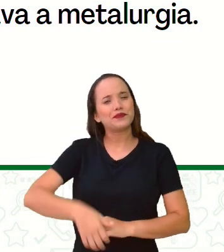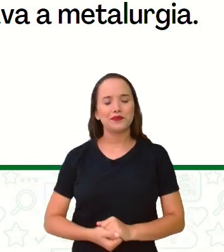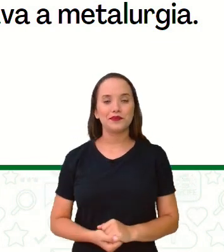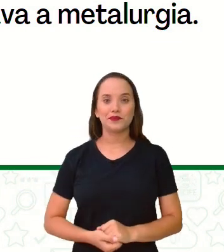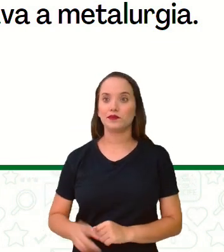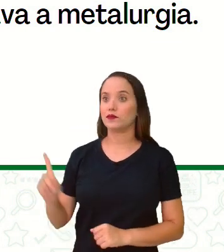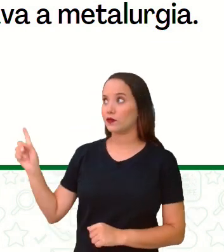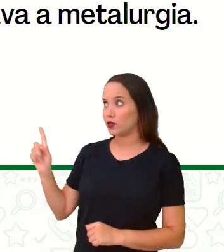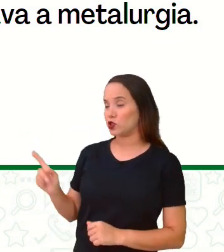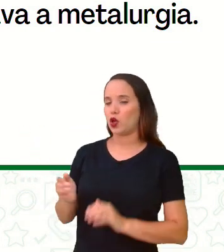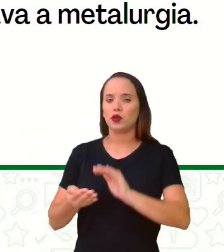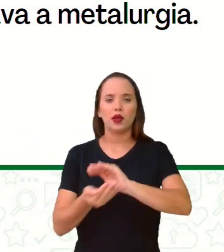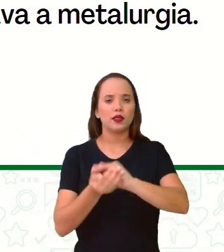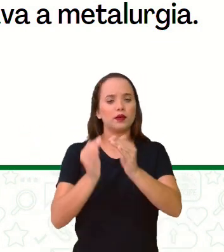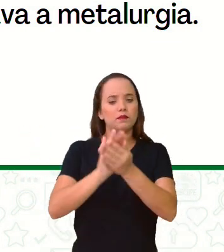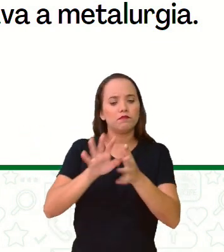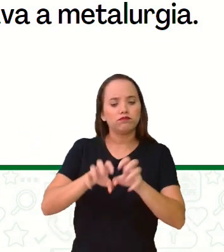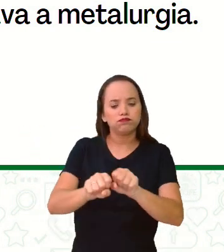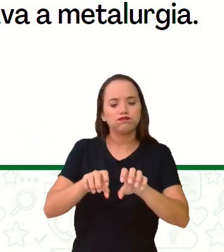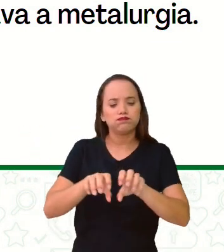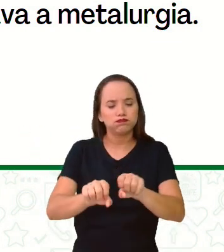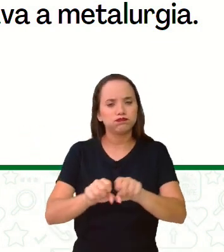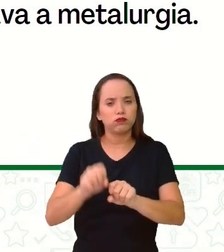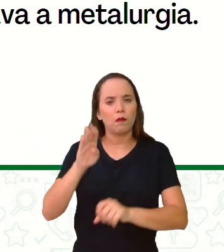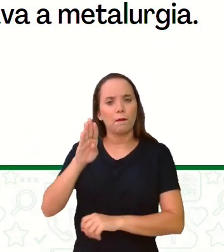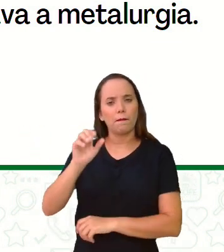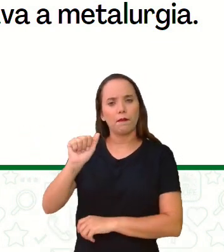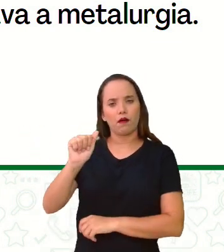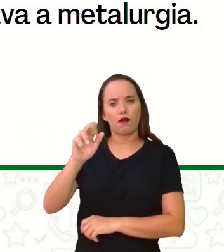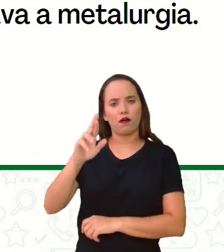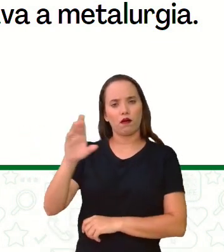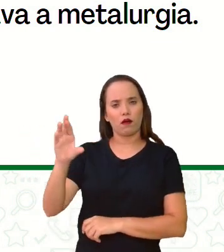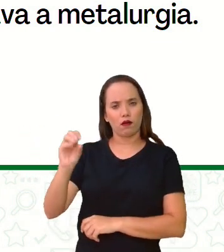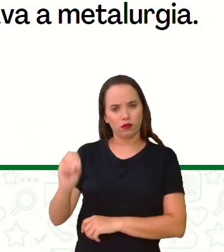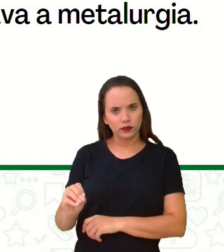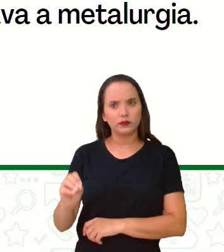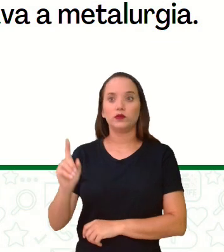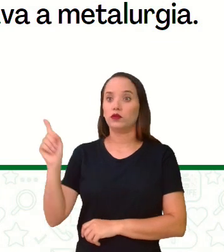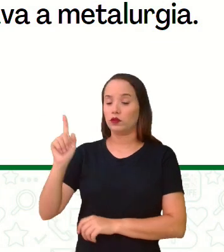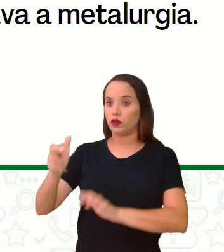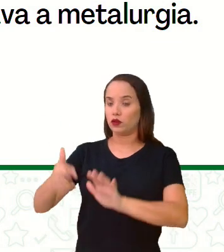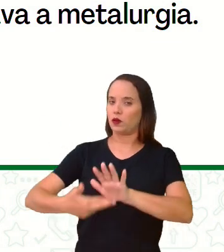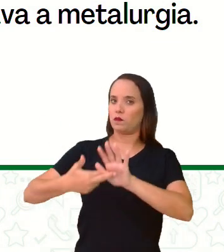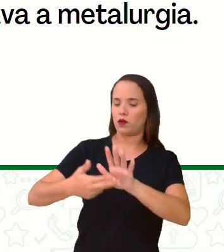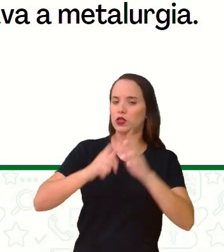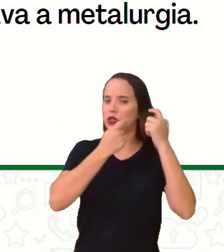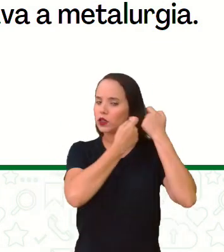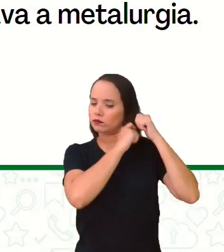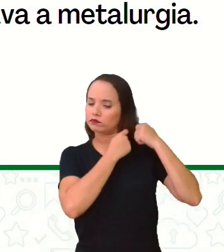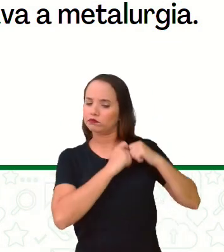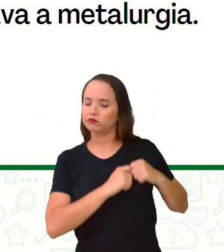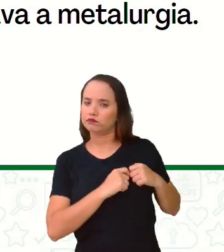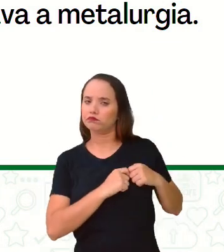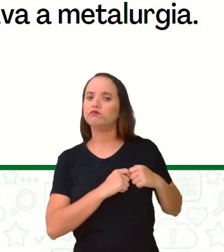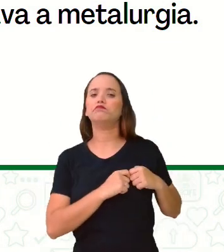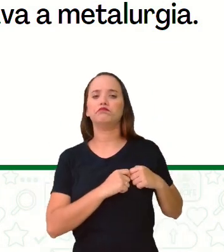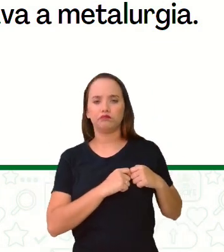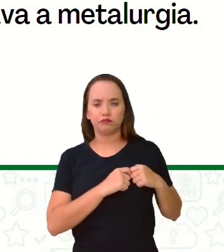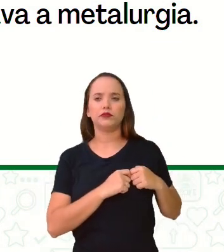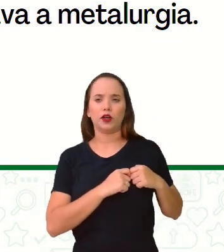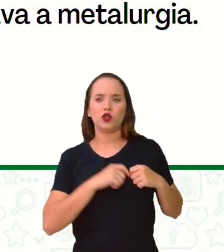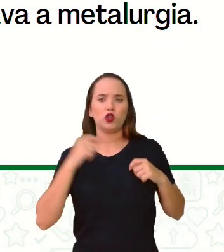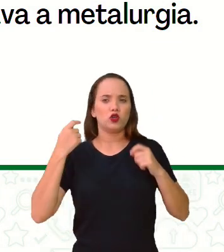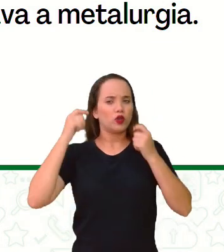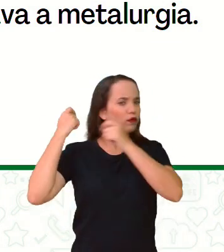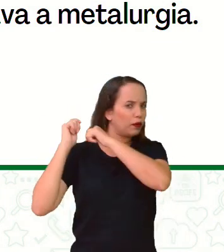é de argila e essa representação aí são de tranças, pequenas tranças